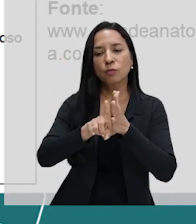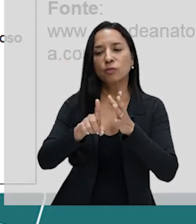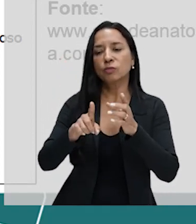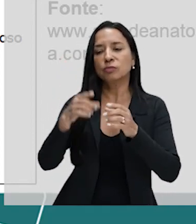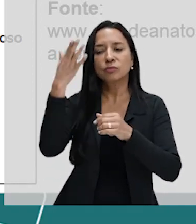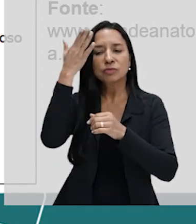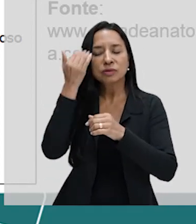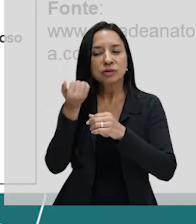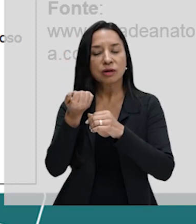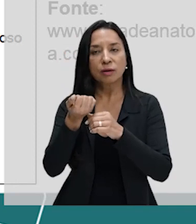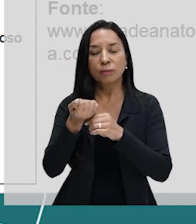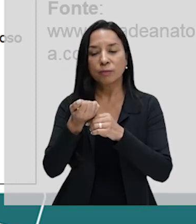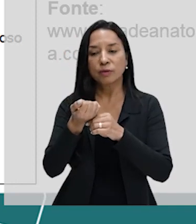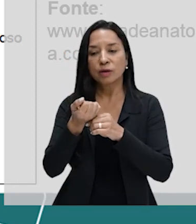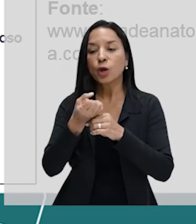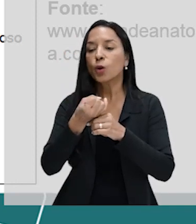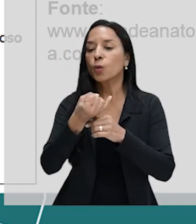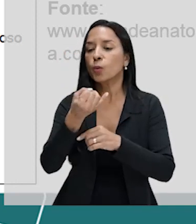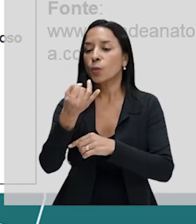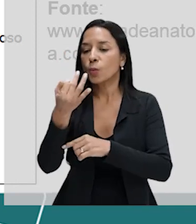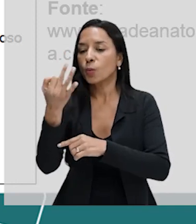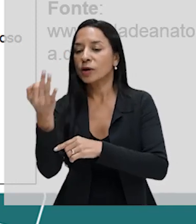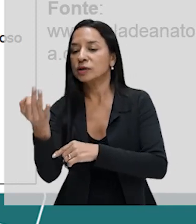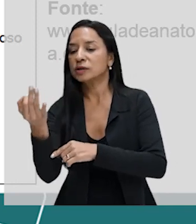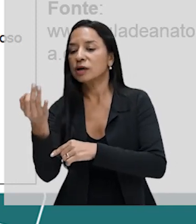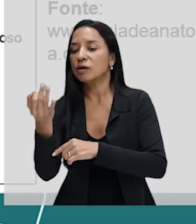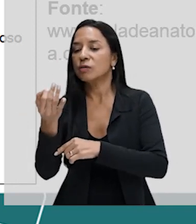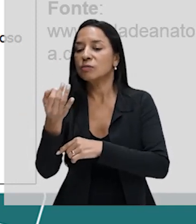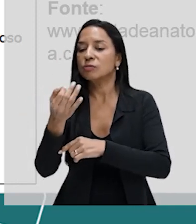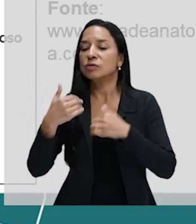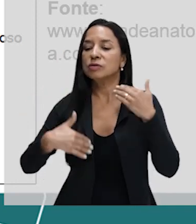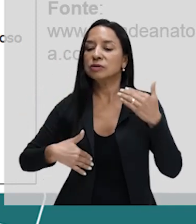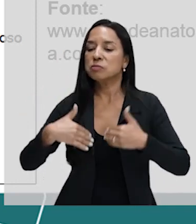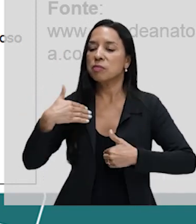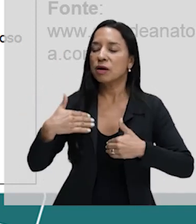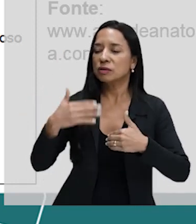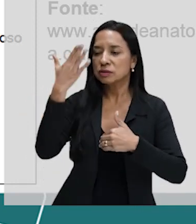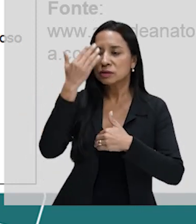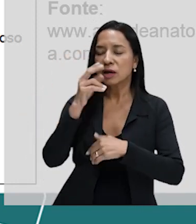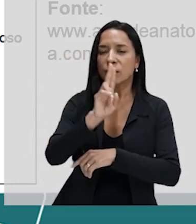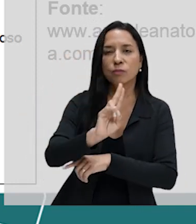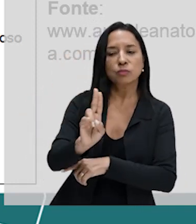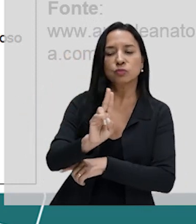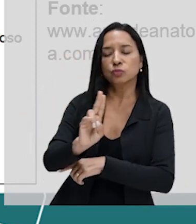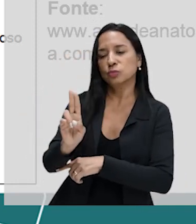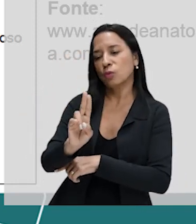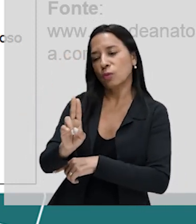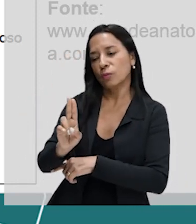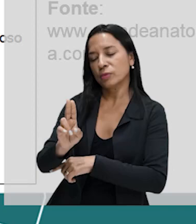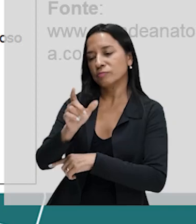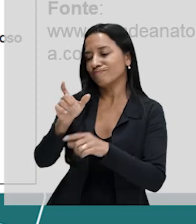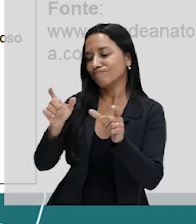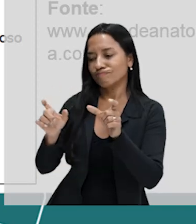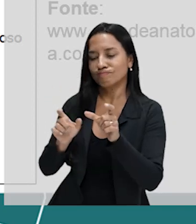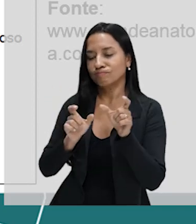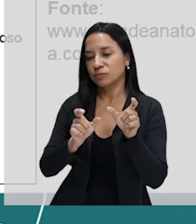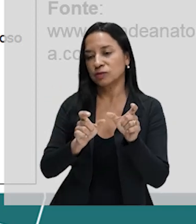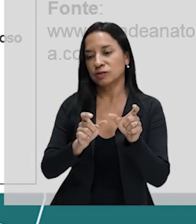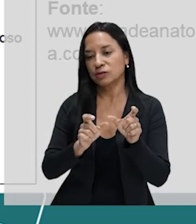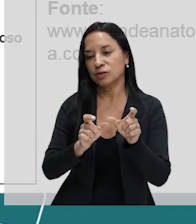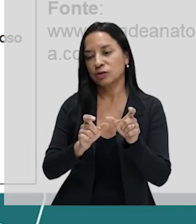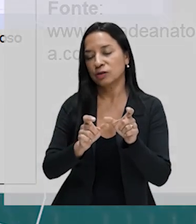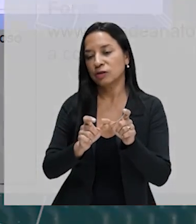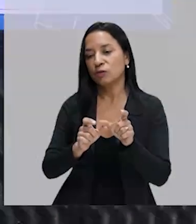você sabe quais são as partes do seu corpo? Sabe o nome dessas partes? As pessoas costumam colocar